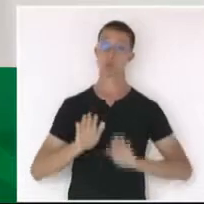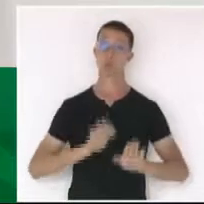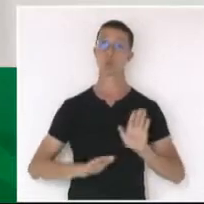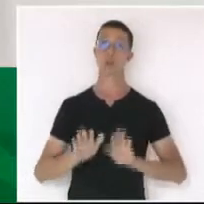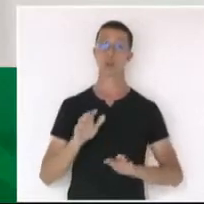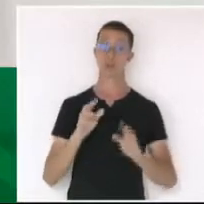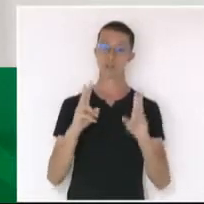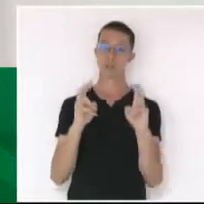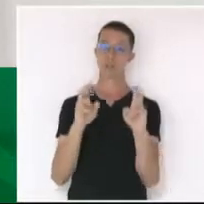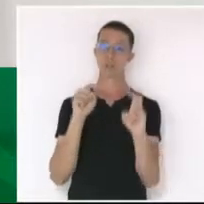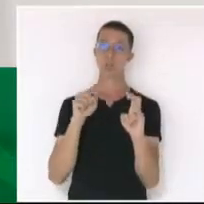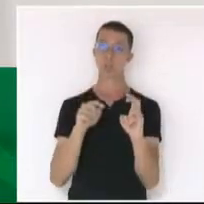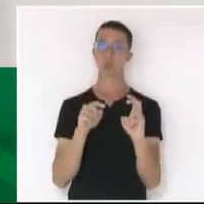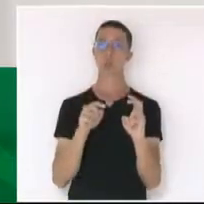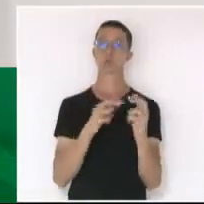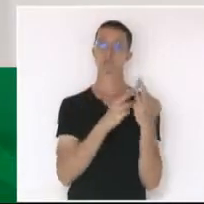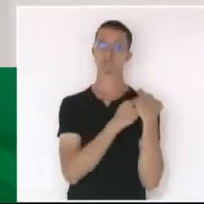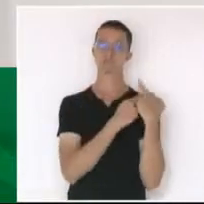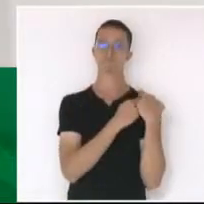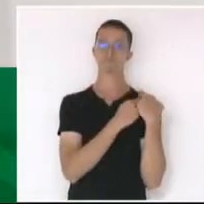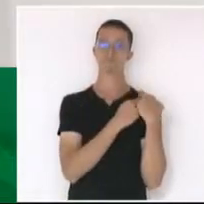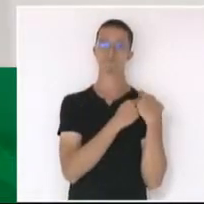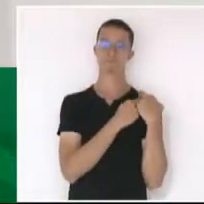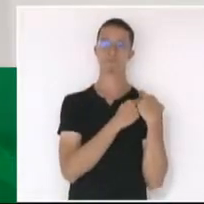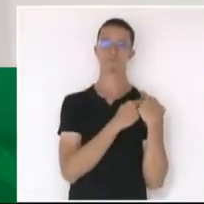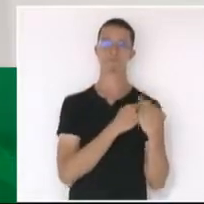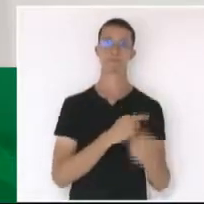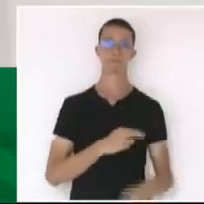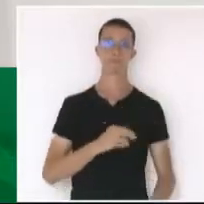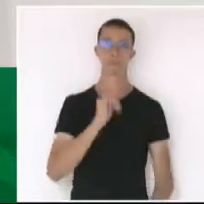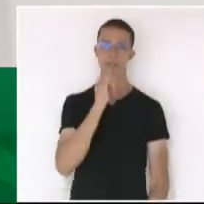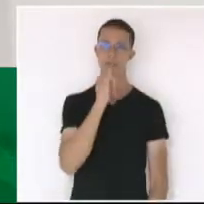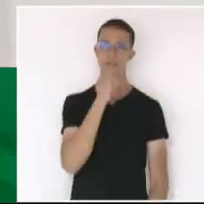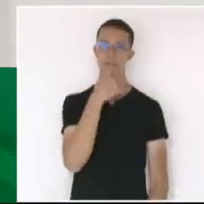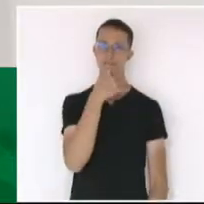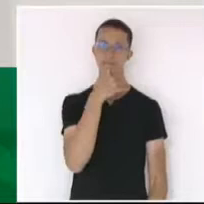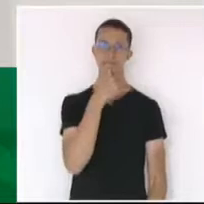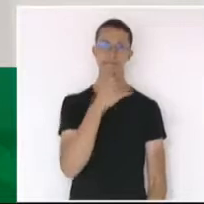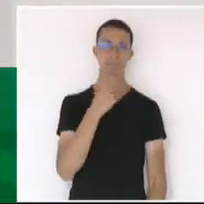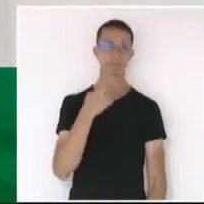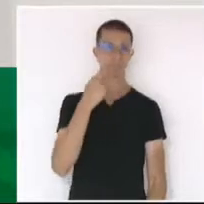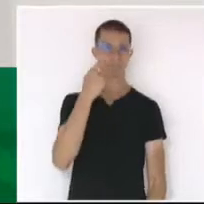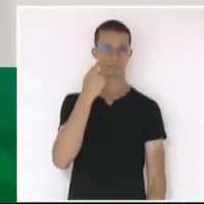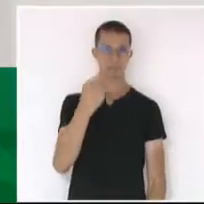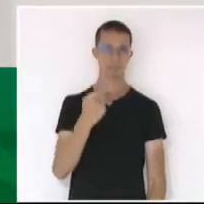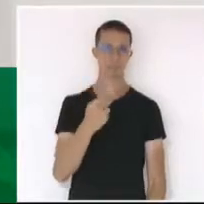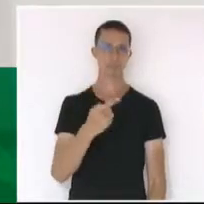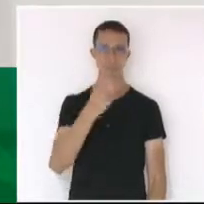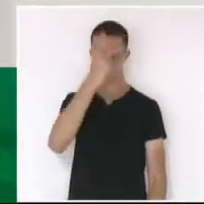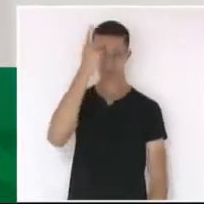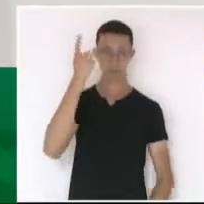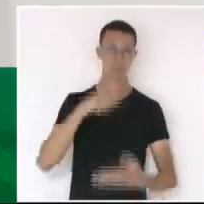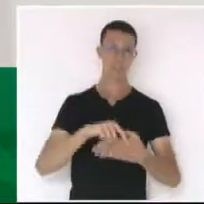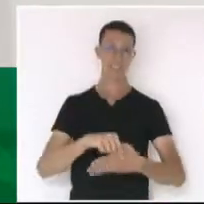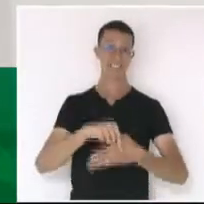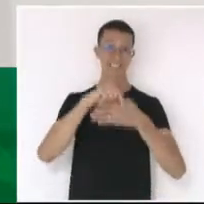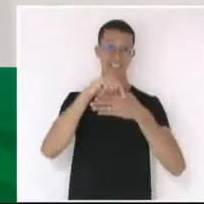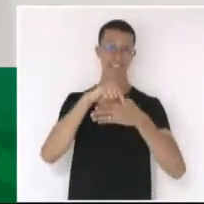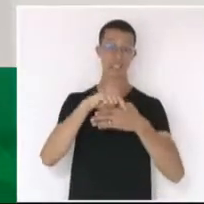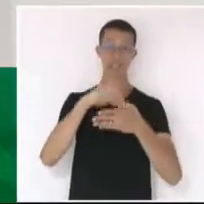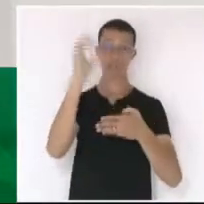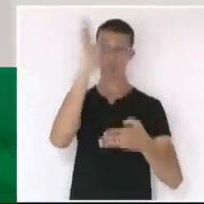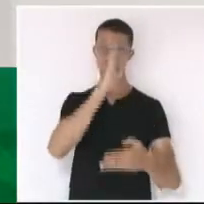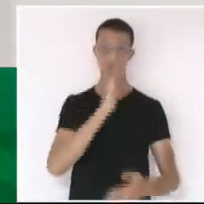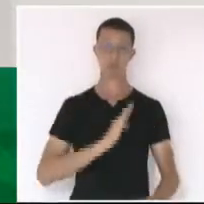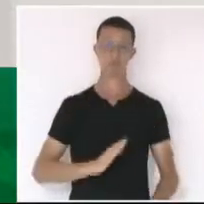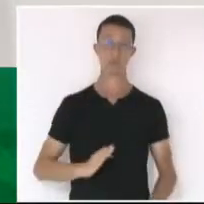muita responsabilidade Infelizmente eu estou vendo de maneira tímida o pronunciamento de lideranças políticas nacionais